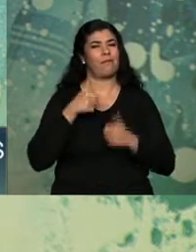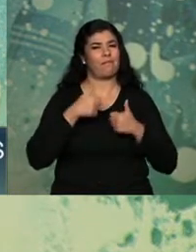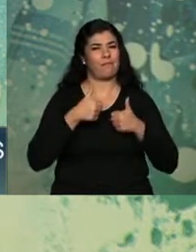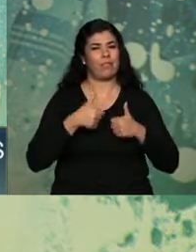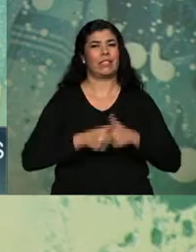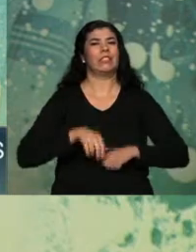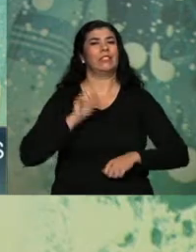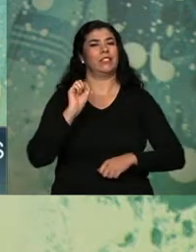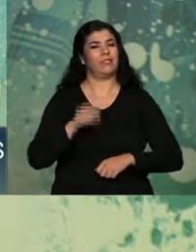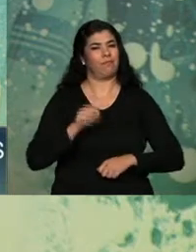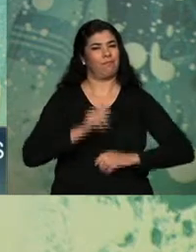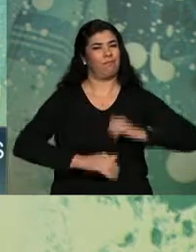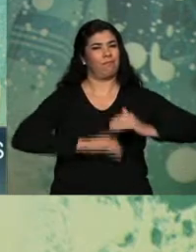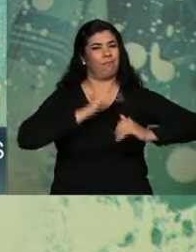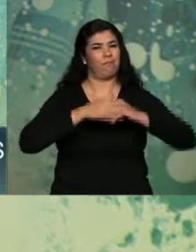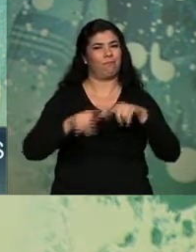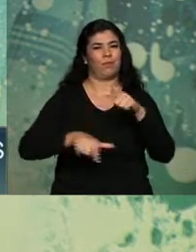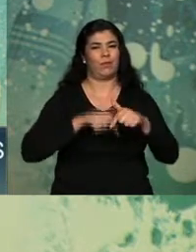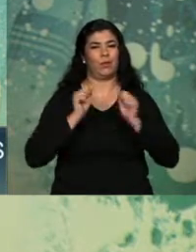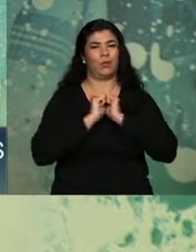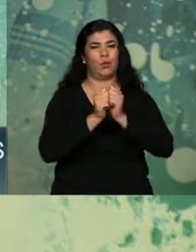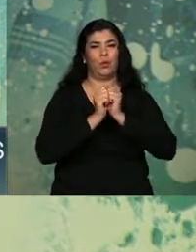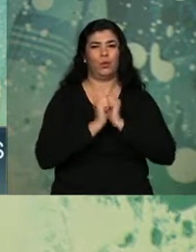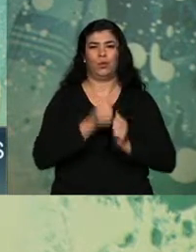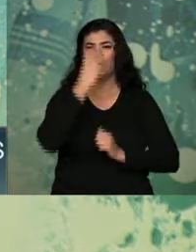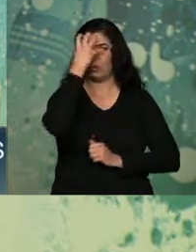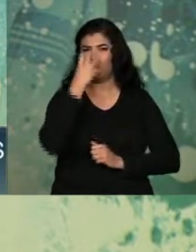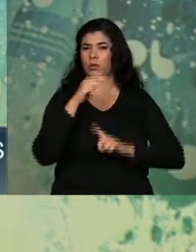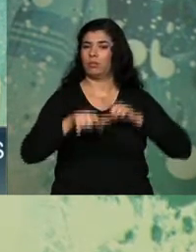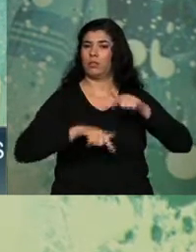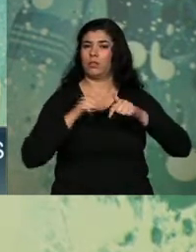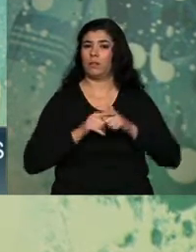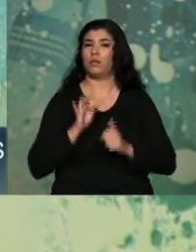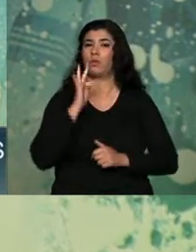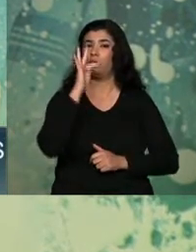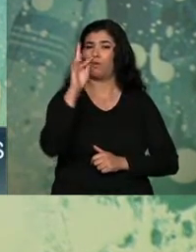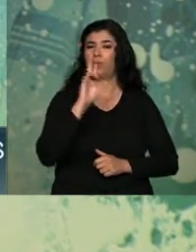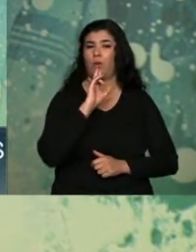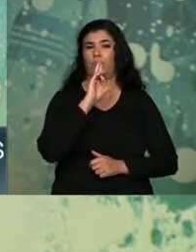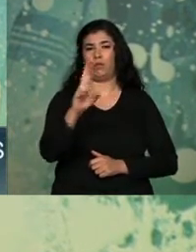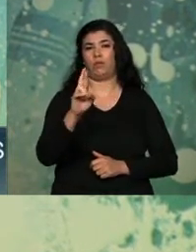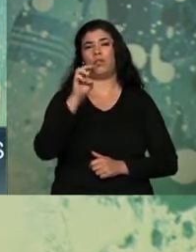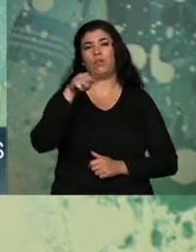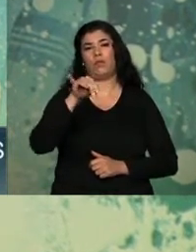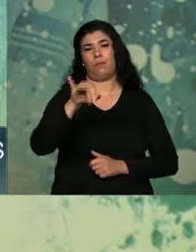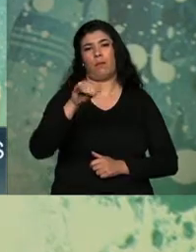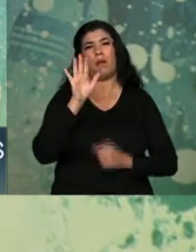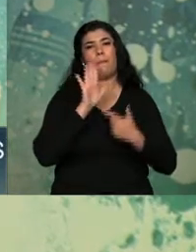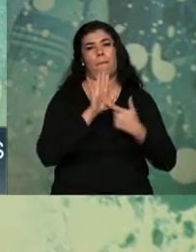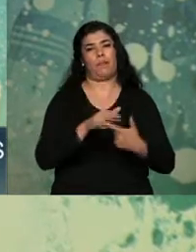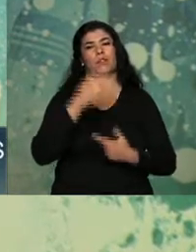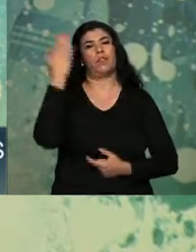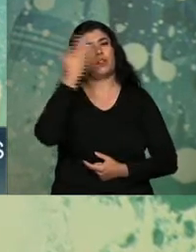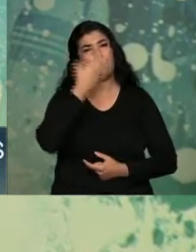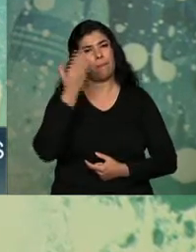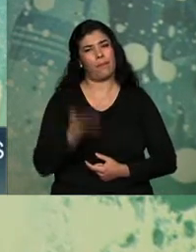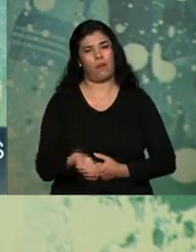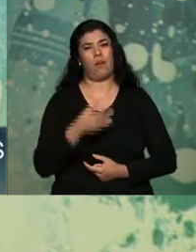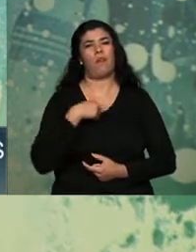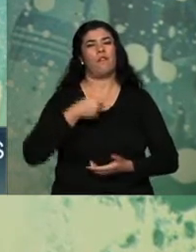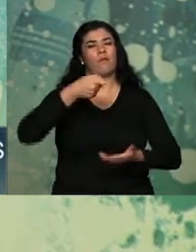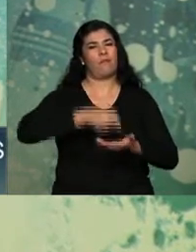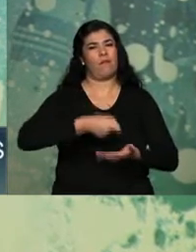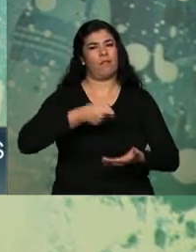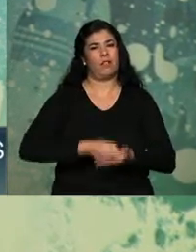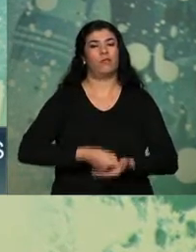sim, trabalharmos juntos com seriedade porque os resultados aparecem. E o MEI é a prova daquilo que eu quero